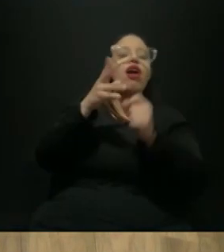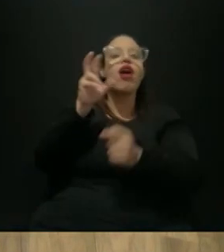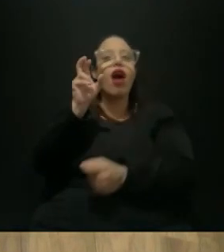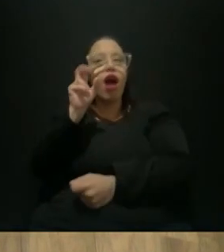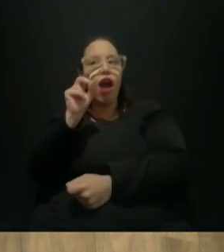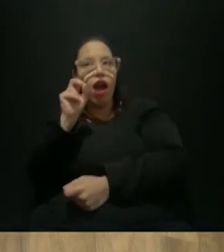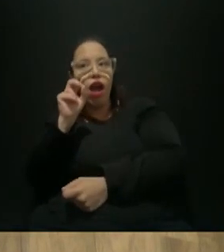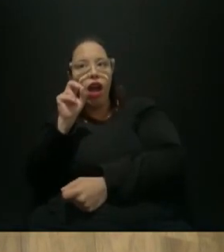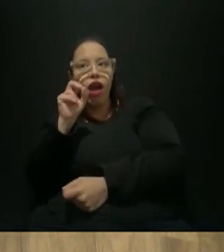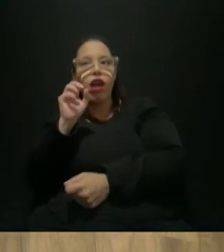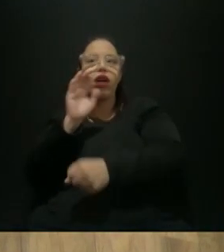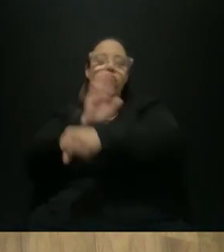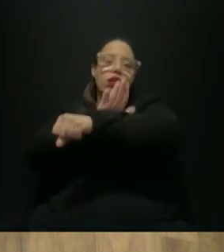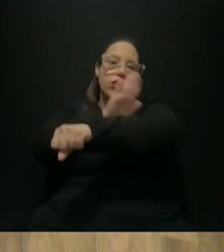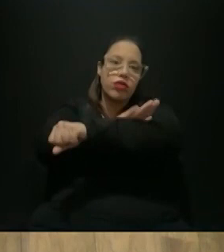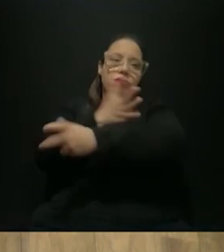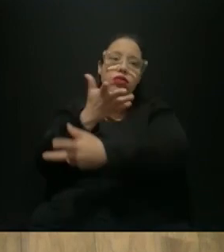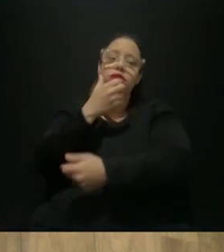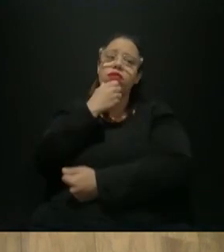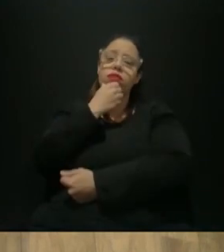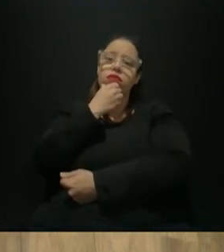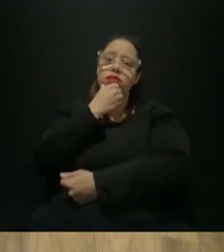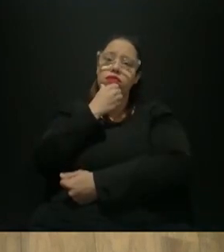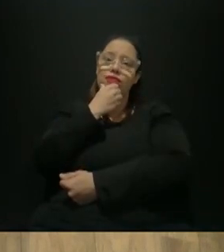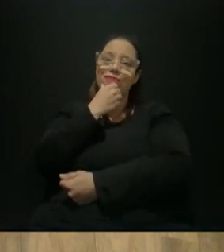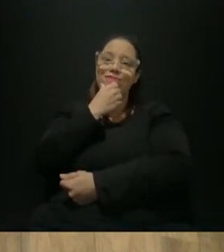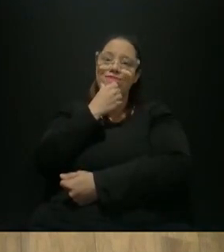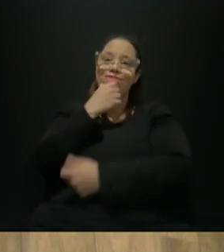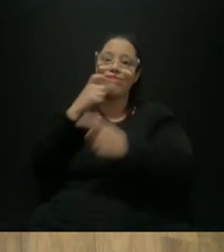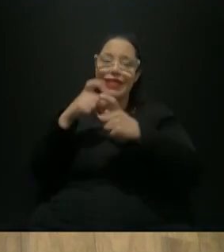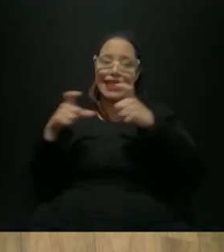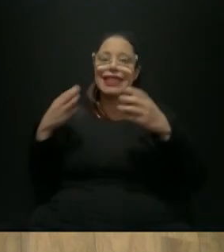cuidadores exercendo, dá um grande bate-papo. Gente,